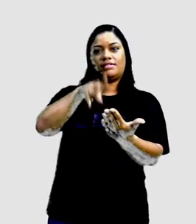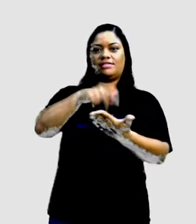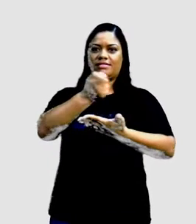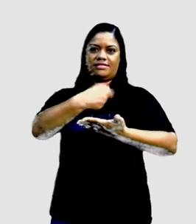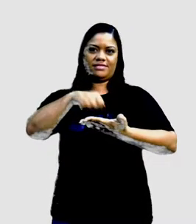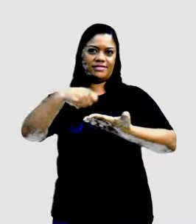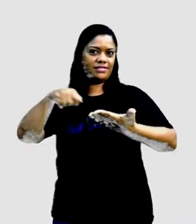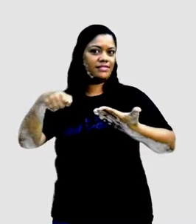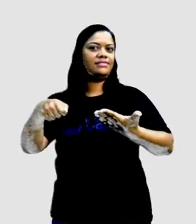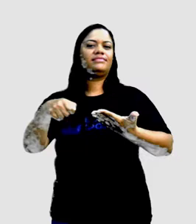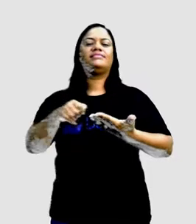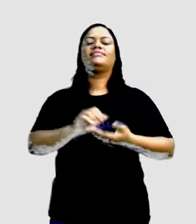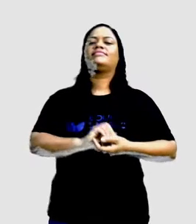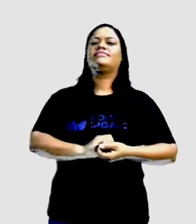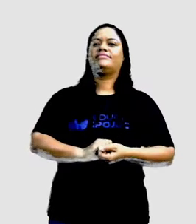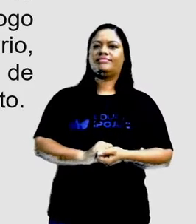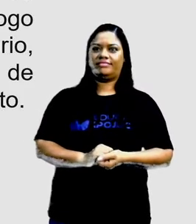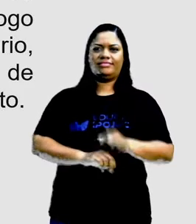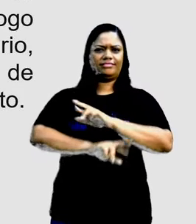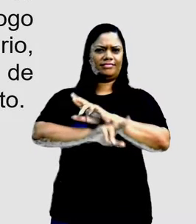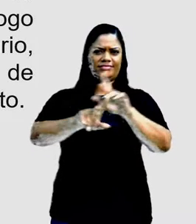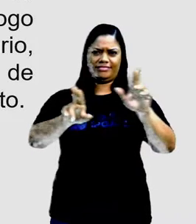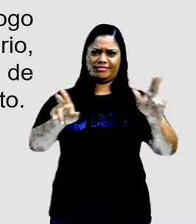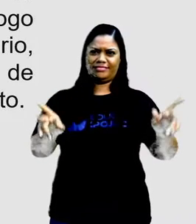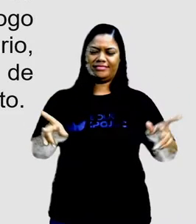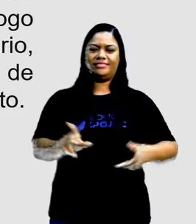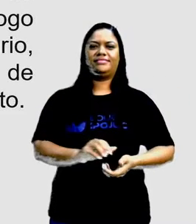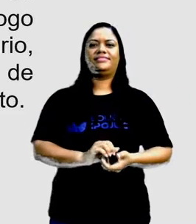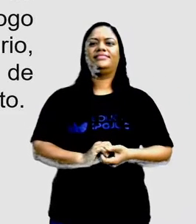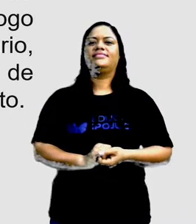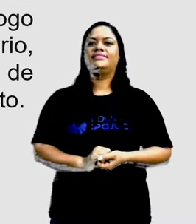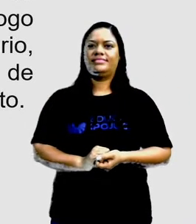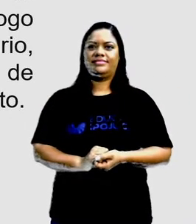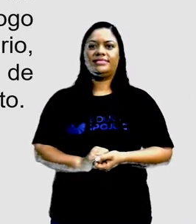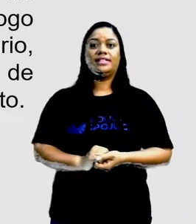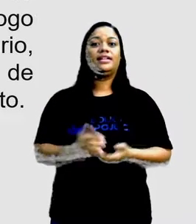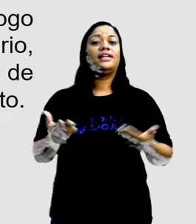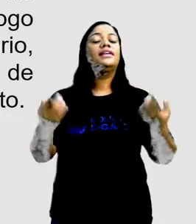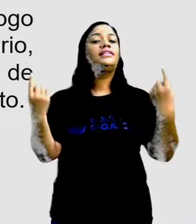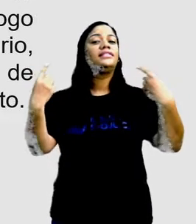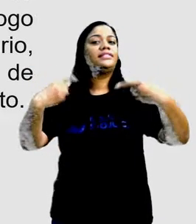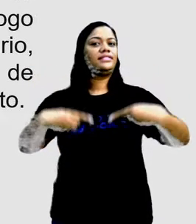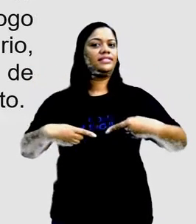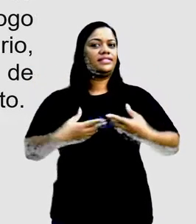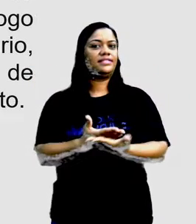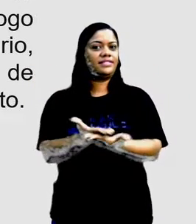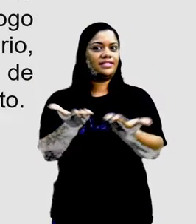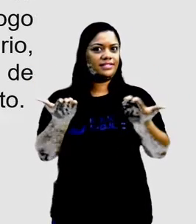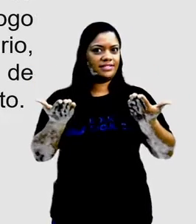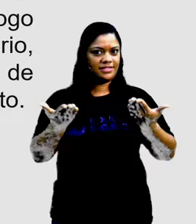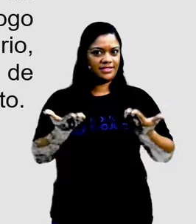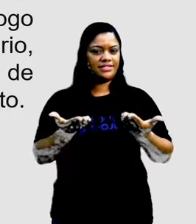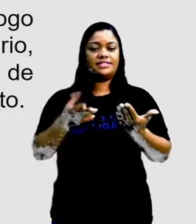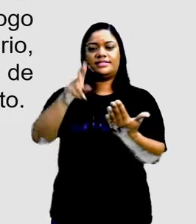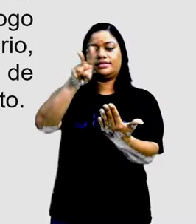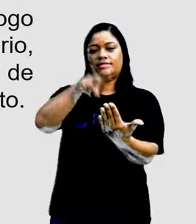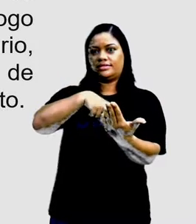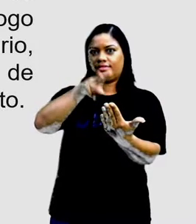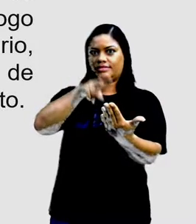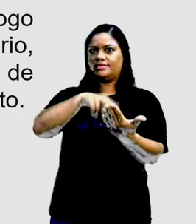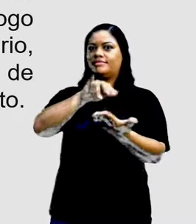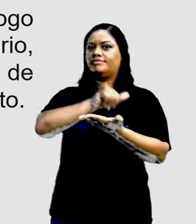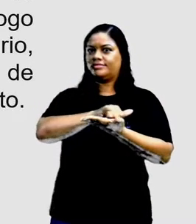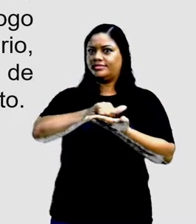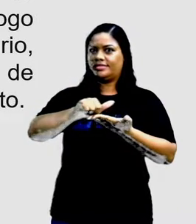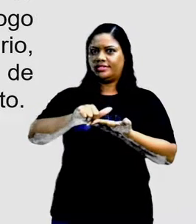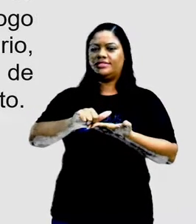em situações diversas. E aí ficou o desafio da hora, onde vocês iriam ler essa